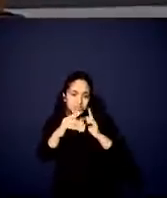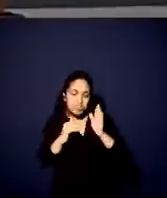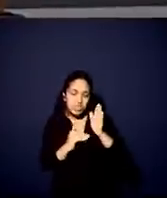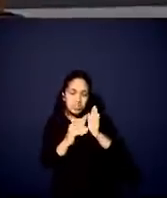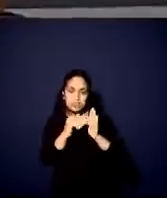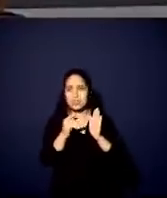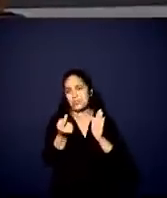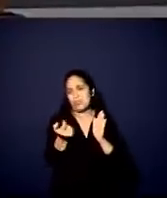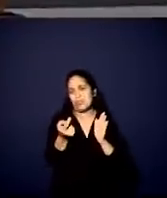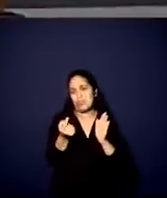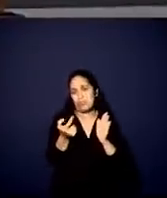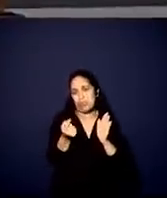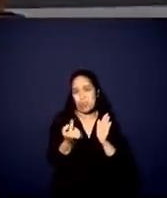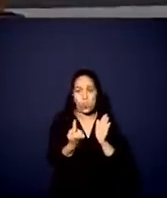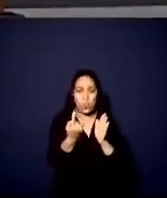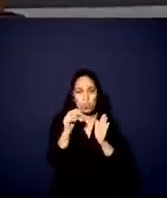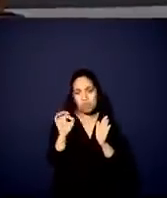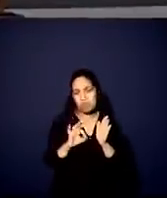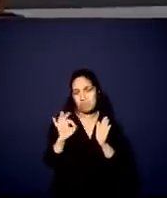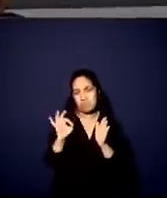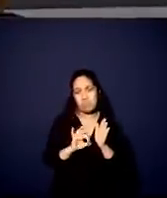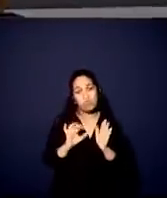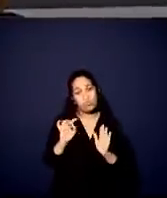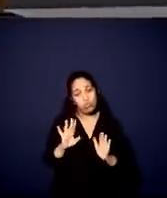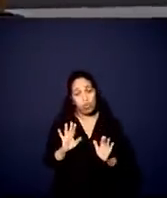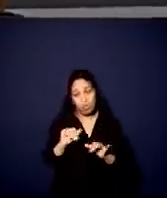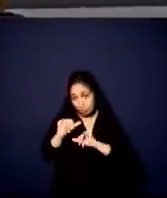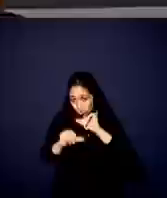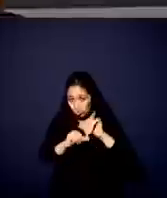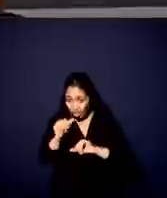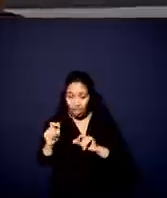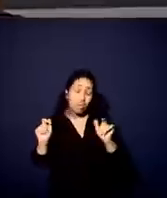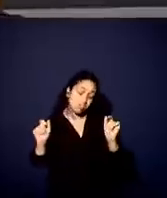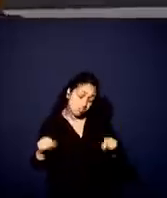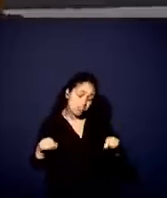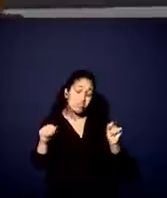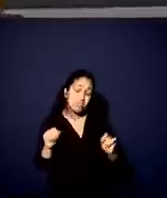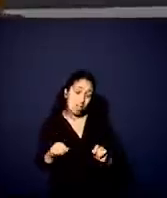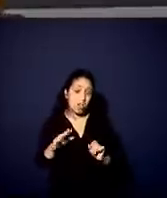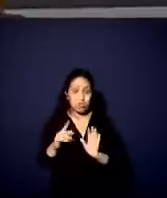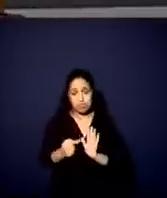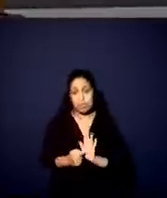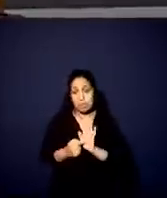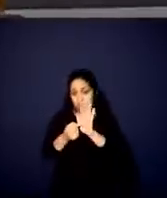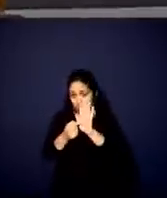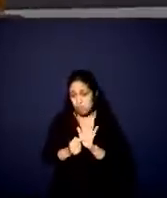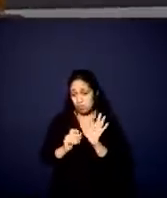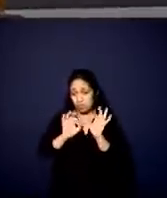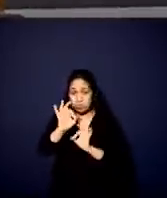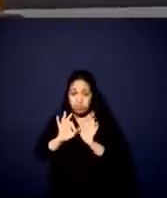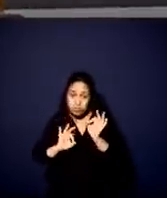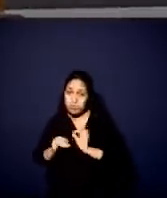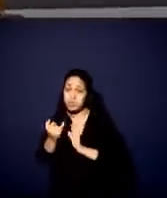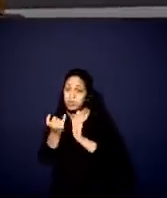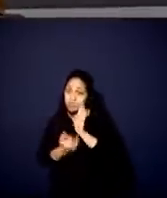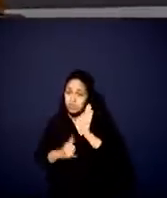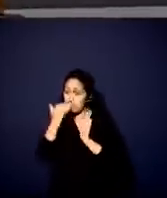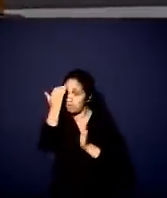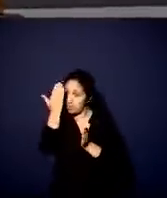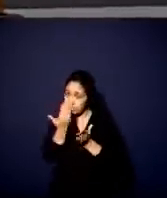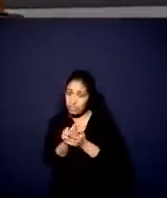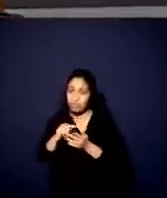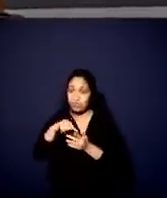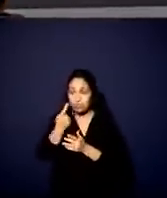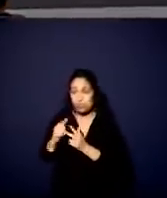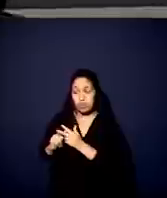é baixa em torno de 1% pode mudar pode mostra um plano fiscal incrível e faz algum tipo de